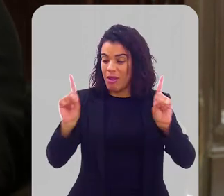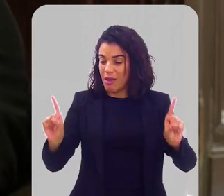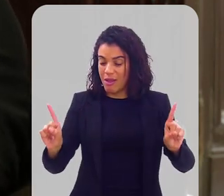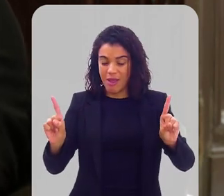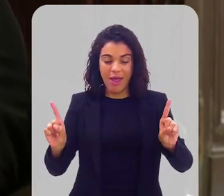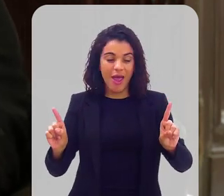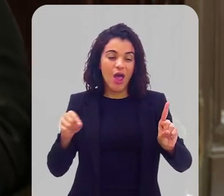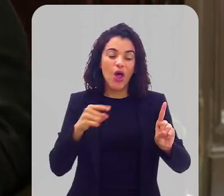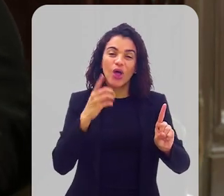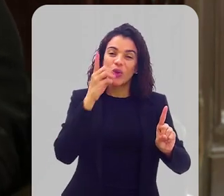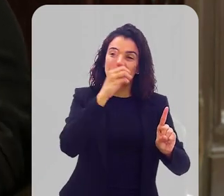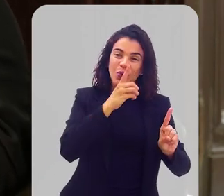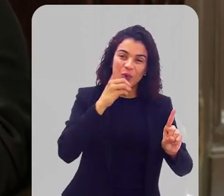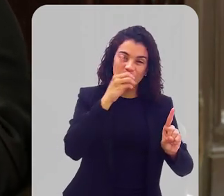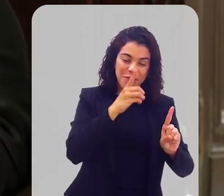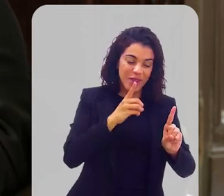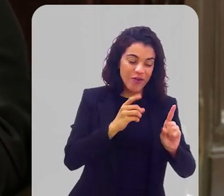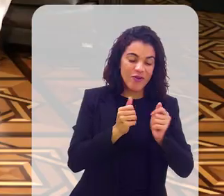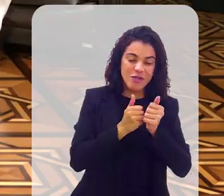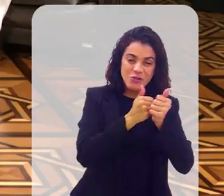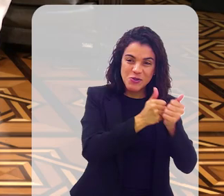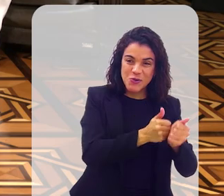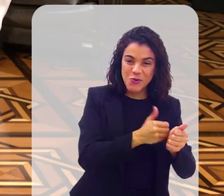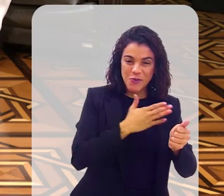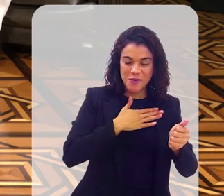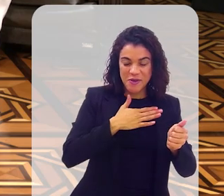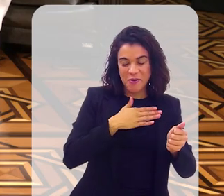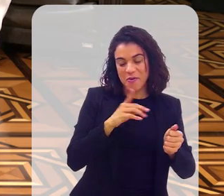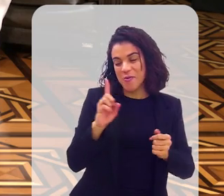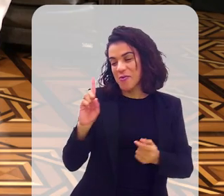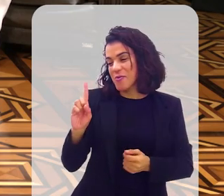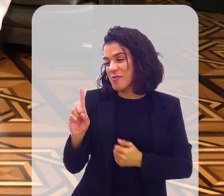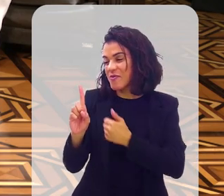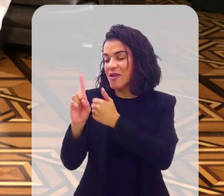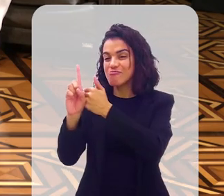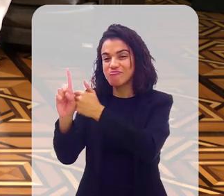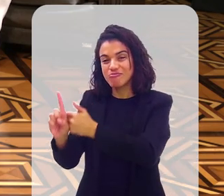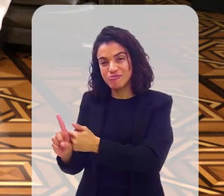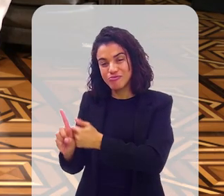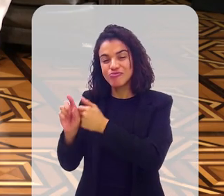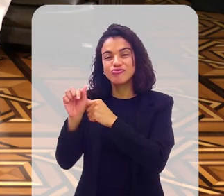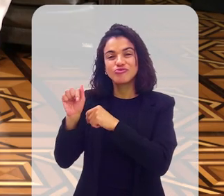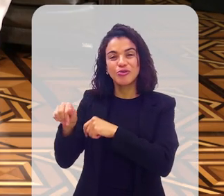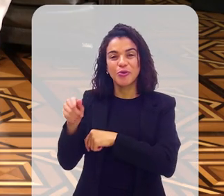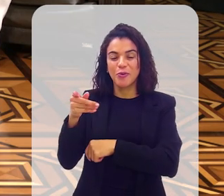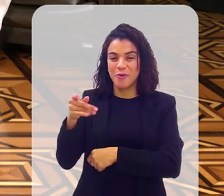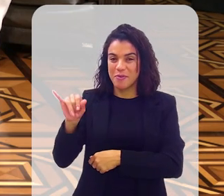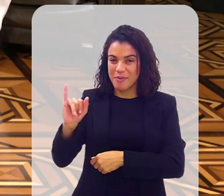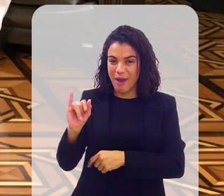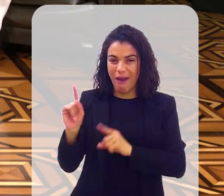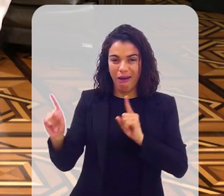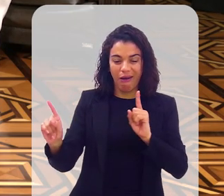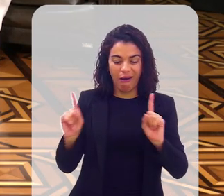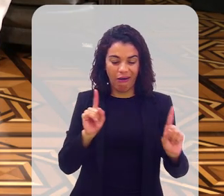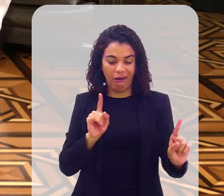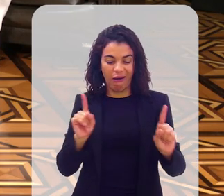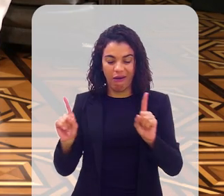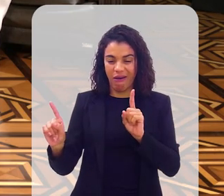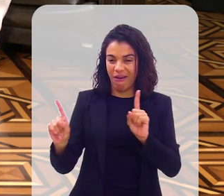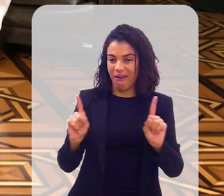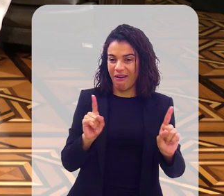divididos. É verdade. Às vezes um domingo... Um vai para uma igreja, um vai para uma outra. Igreja, no outro domingo as crianças iam para a igreja com